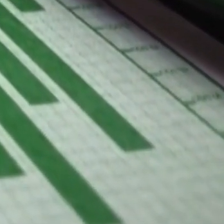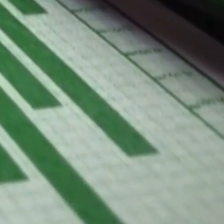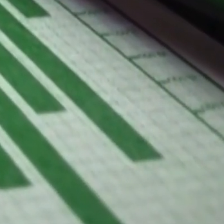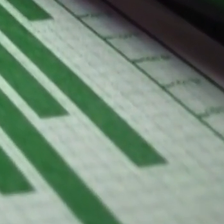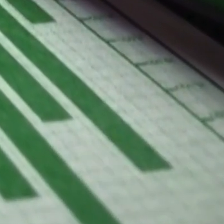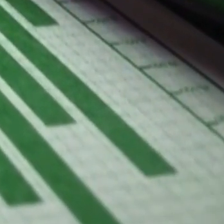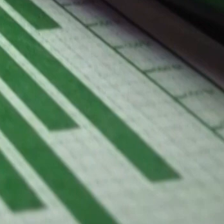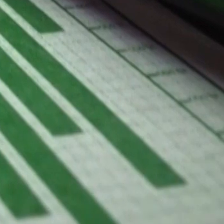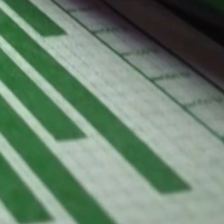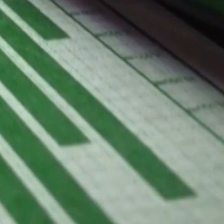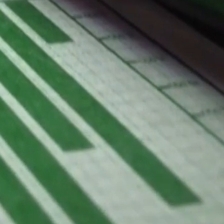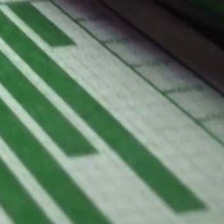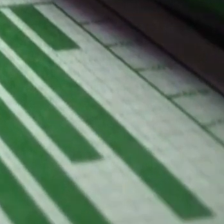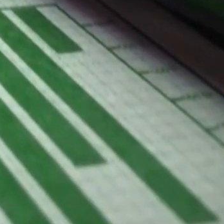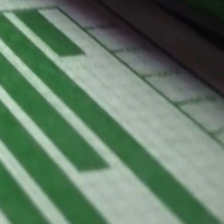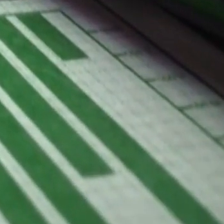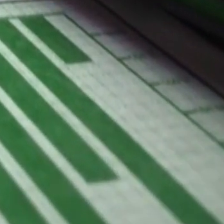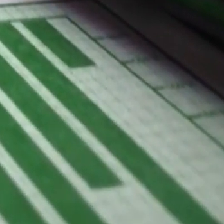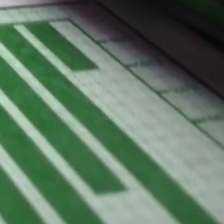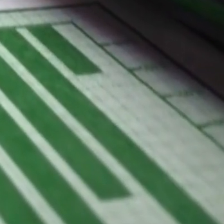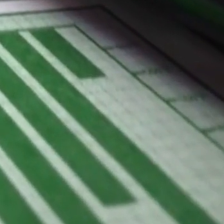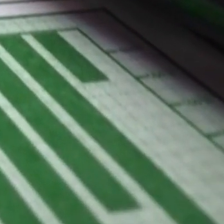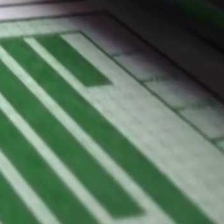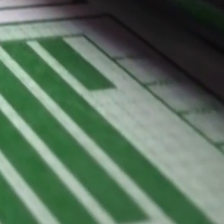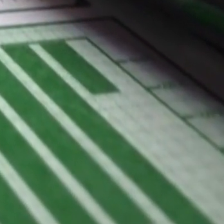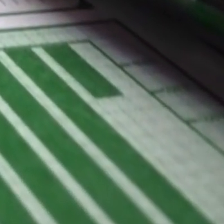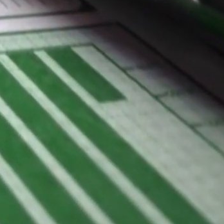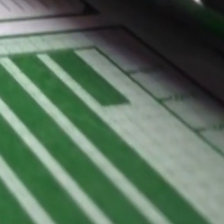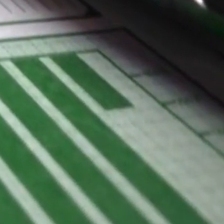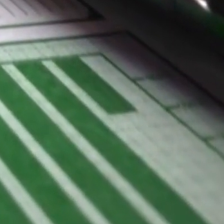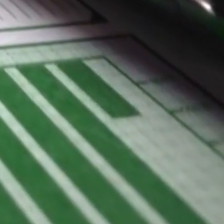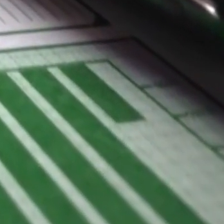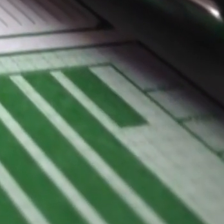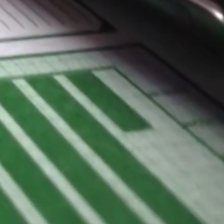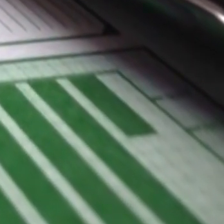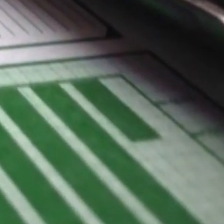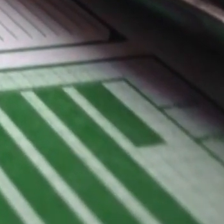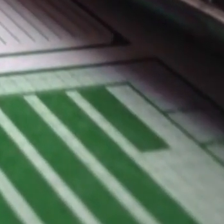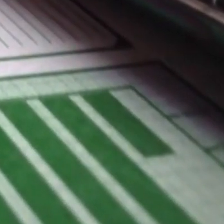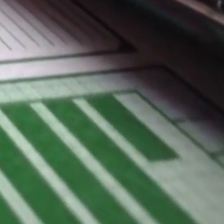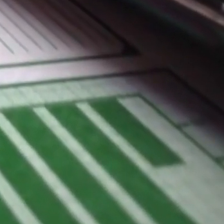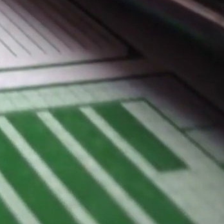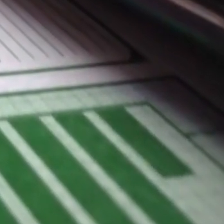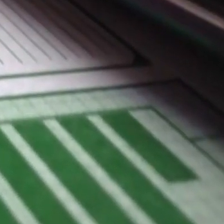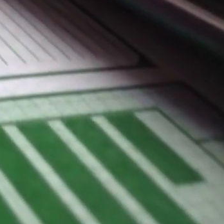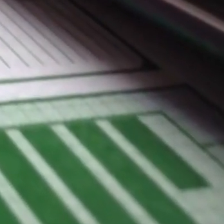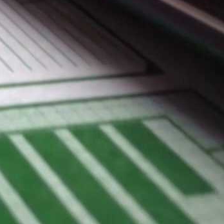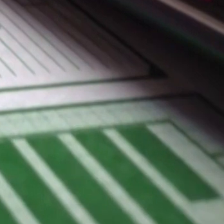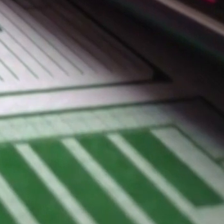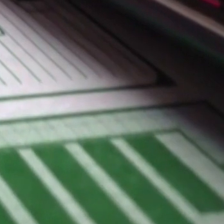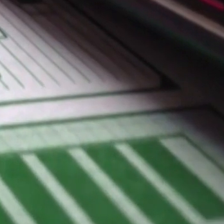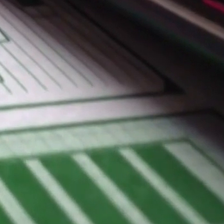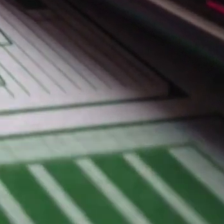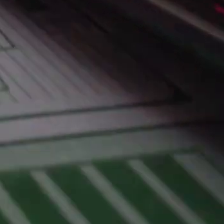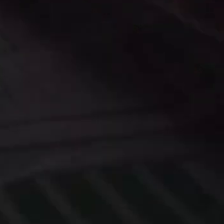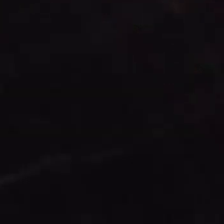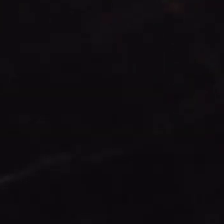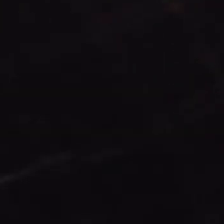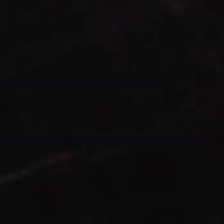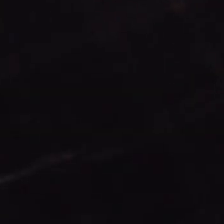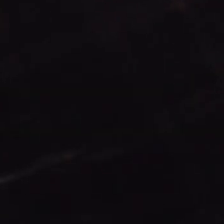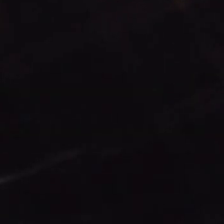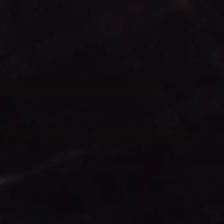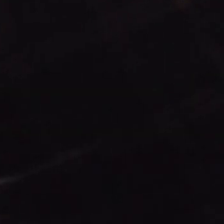trazendo respostas. Agora existem outros aplicativos que podem, por exemplo, fazer o